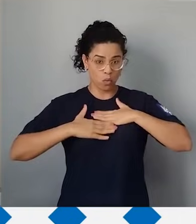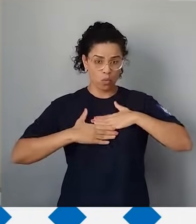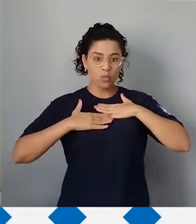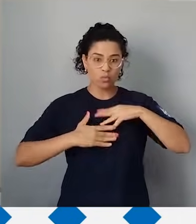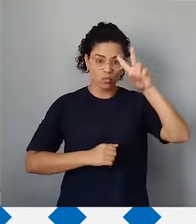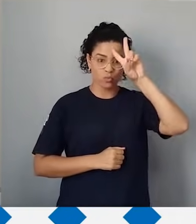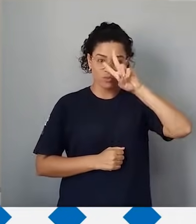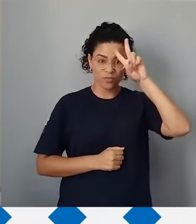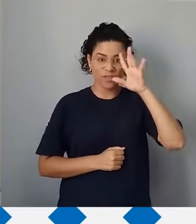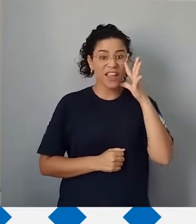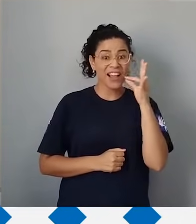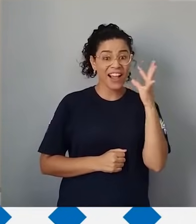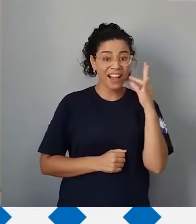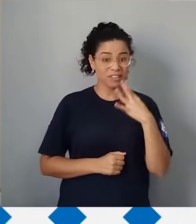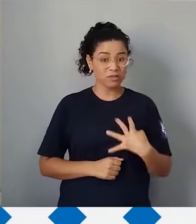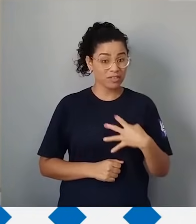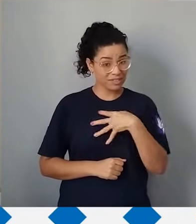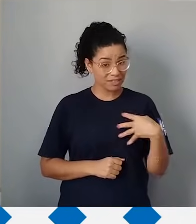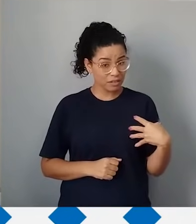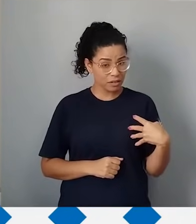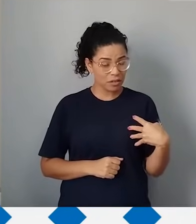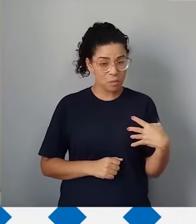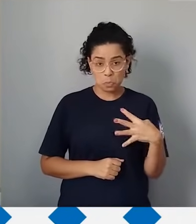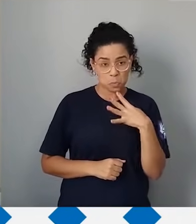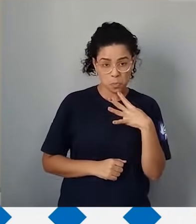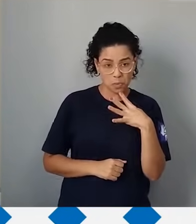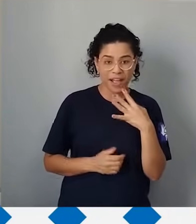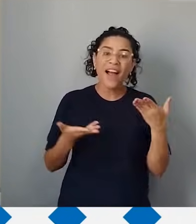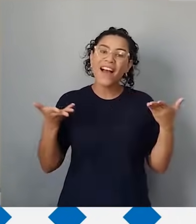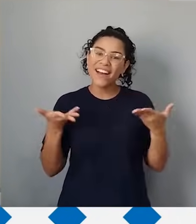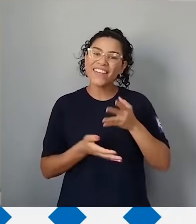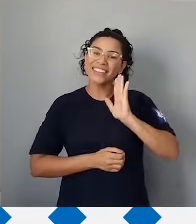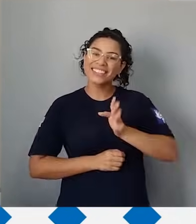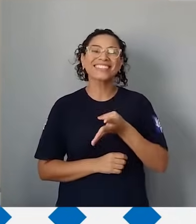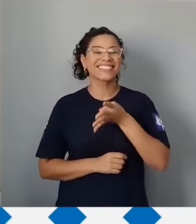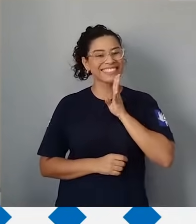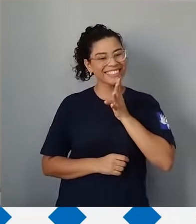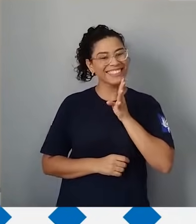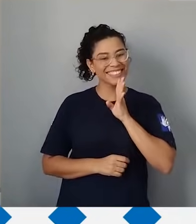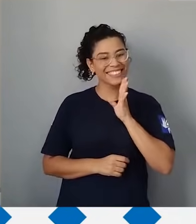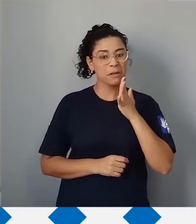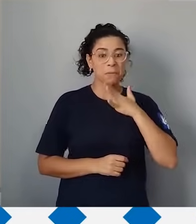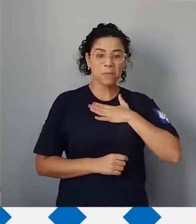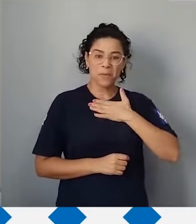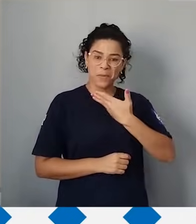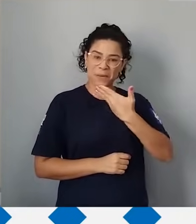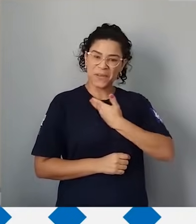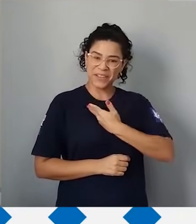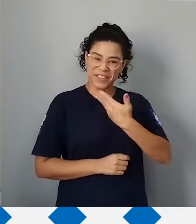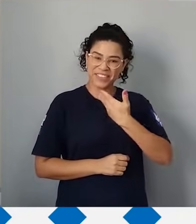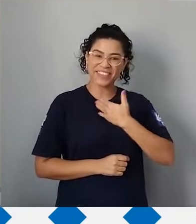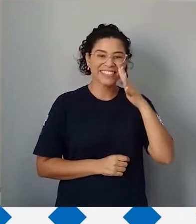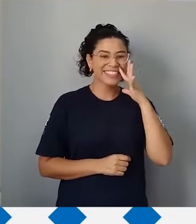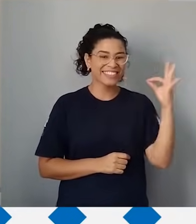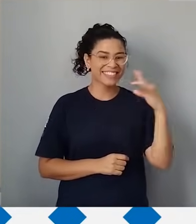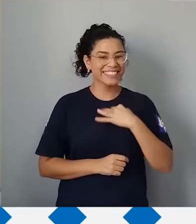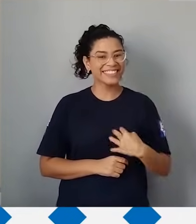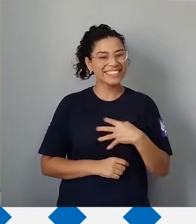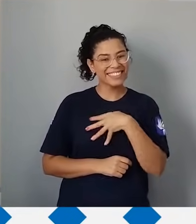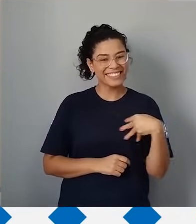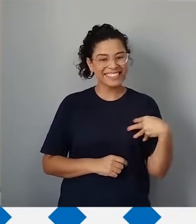gato xadrez? Se vocês não conheciam um, agora conhecem. Esse é o meu amigo gato